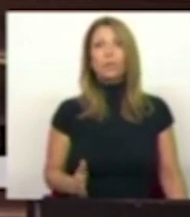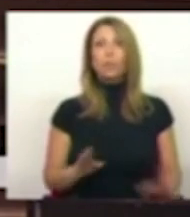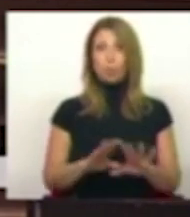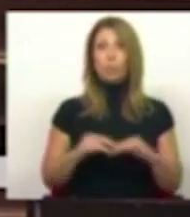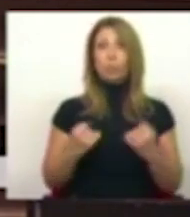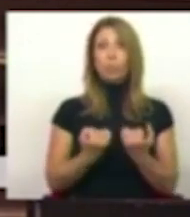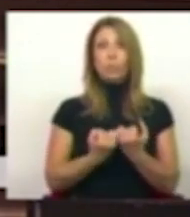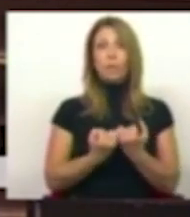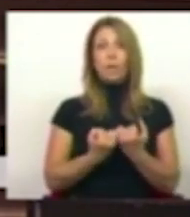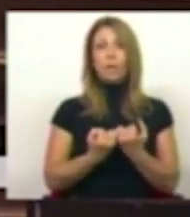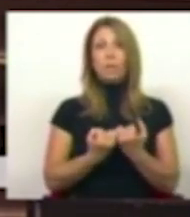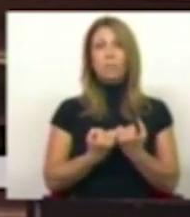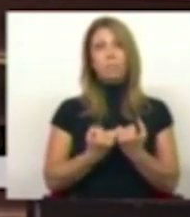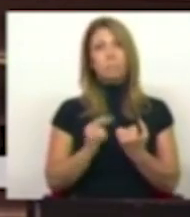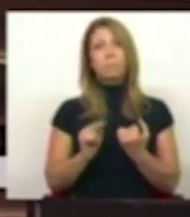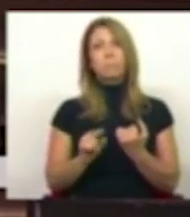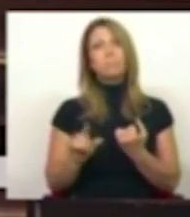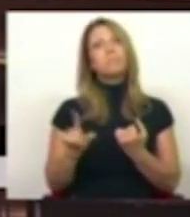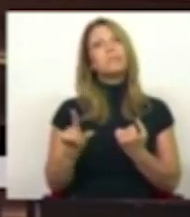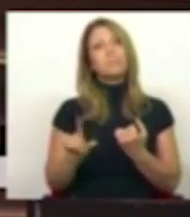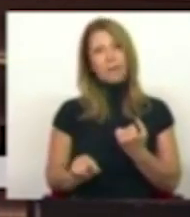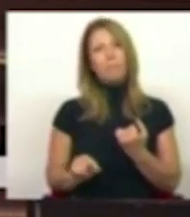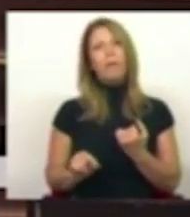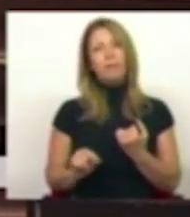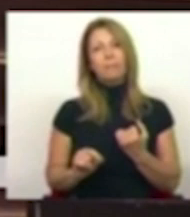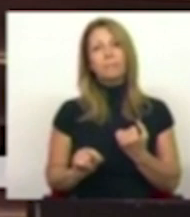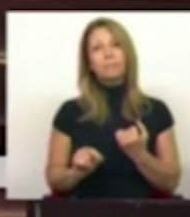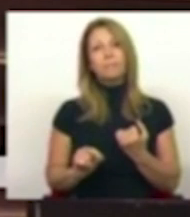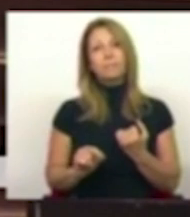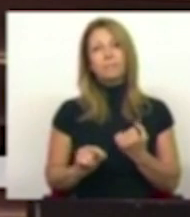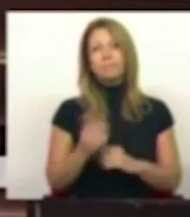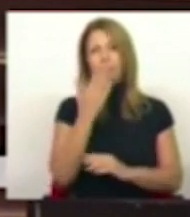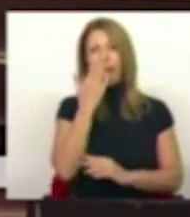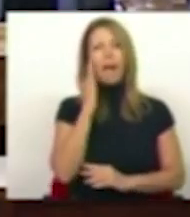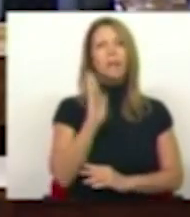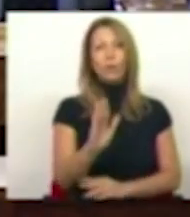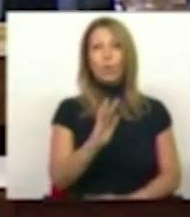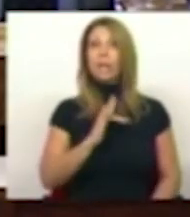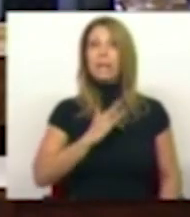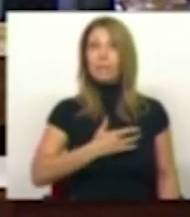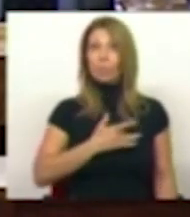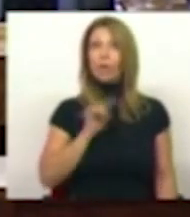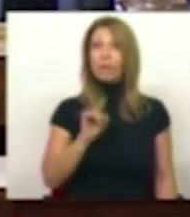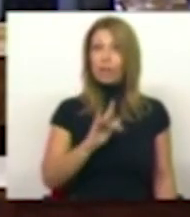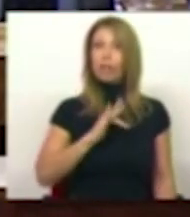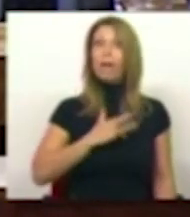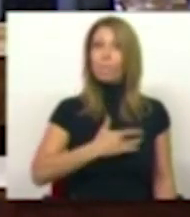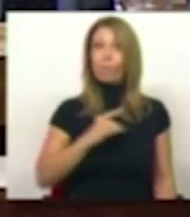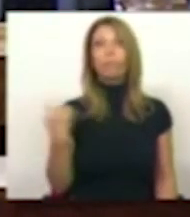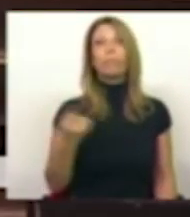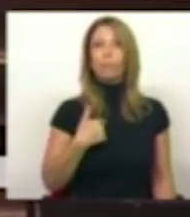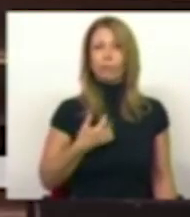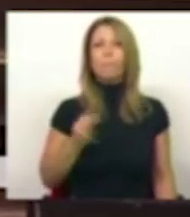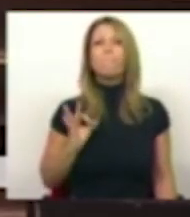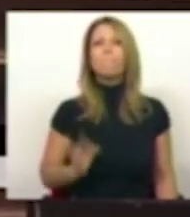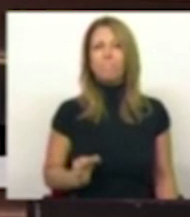social, ela é igualmente um ato de amor. E é este amor é que nós necessitamos